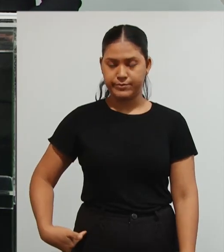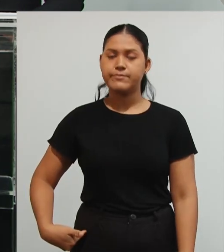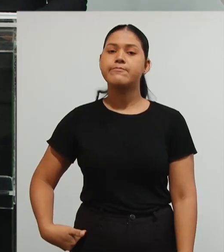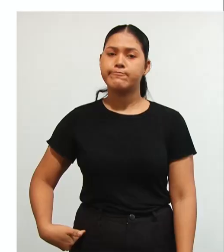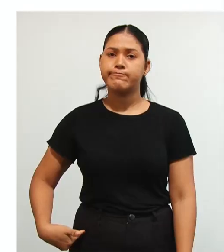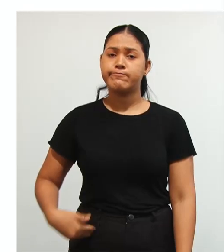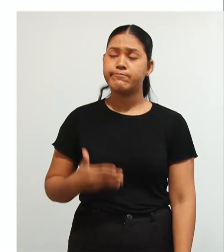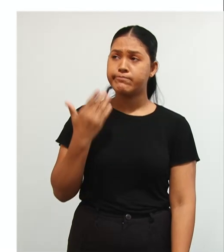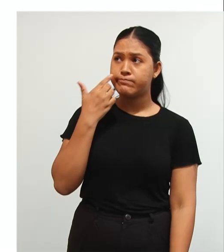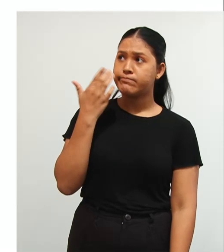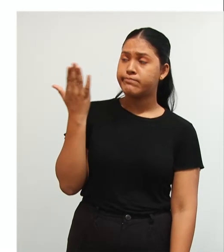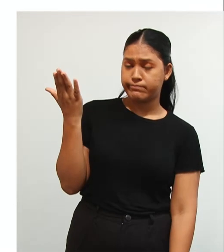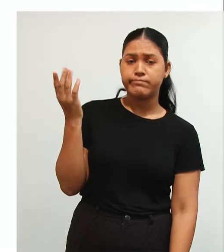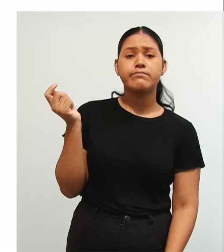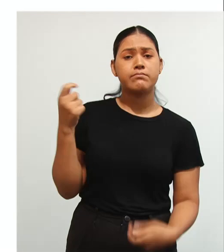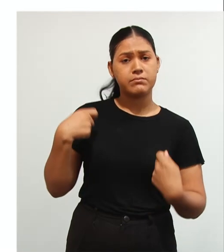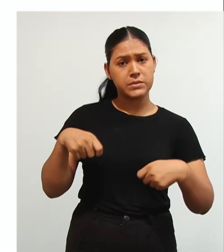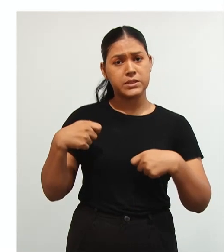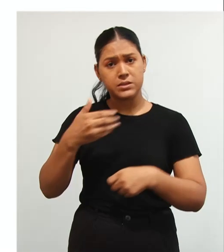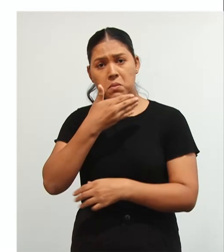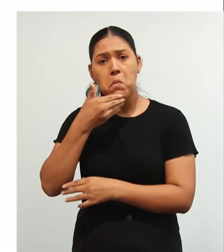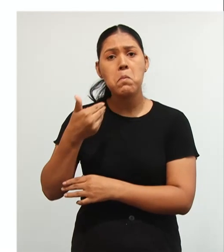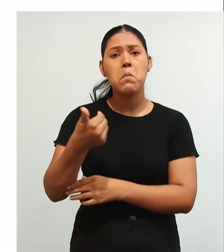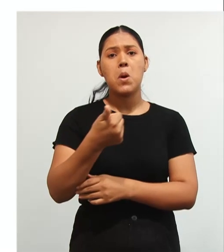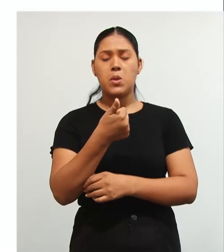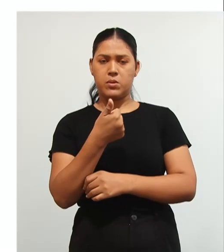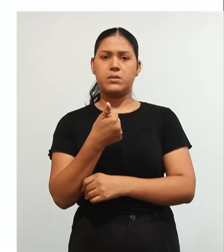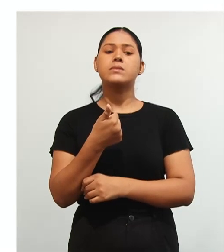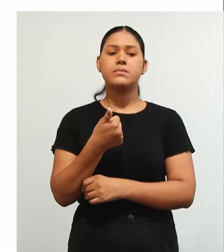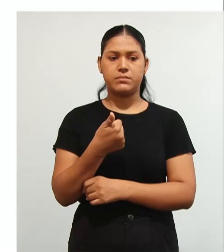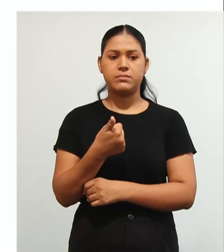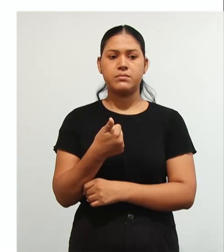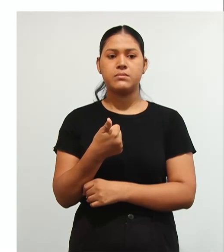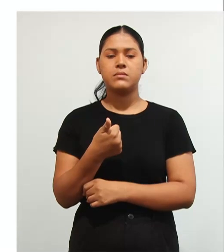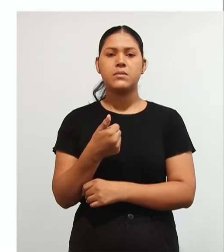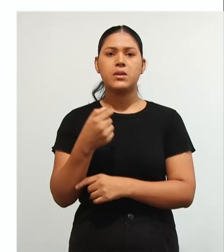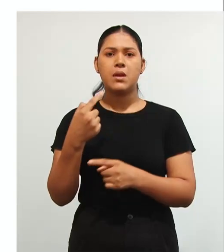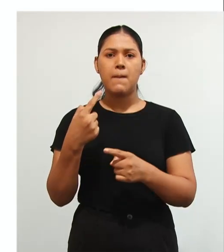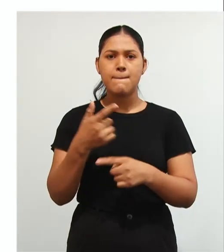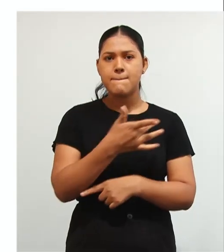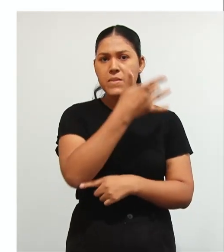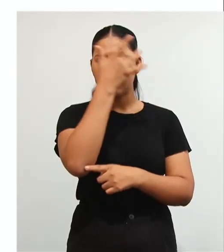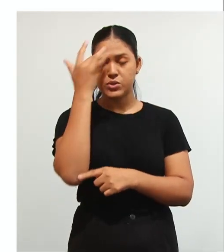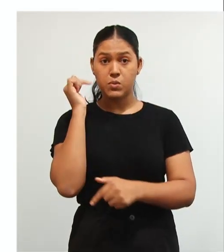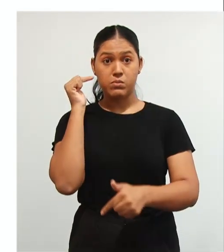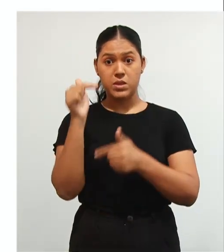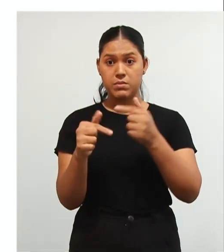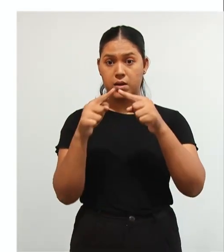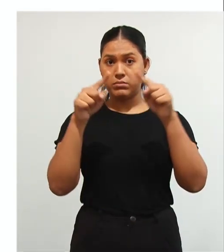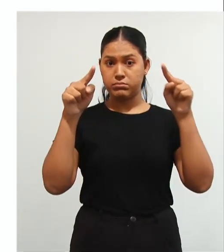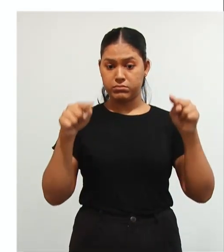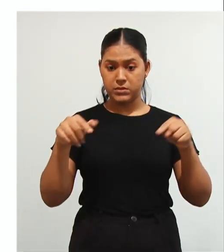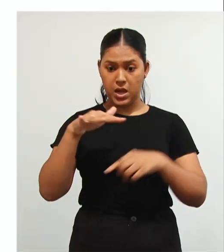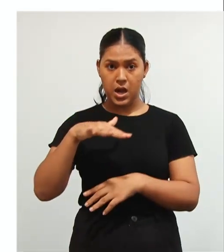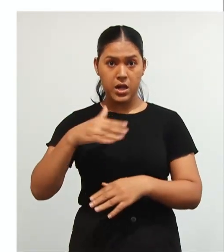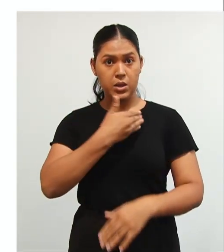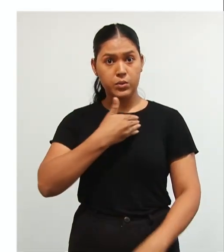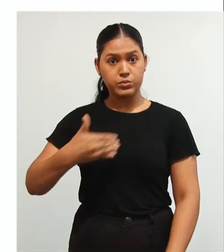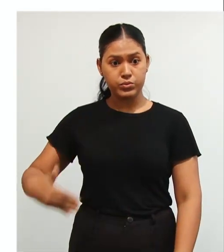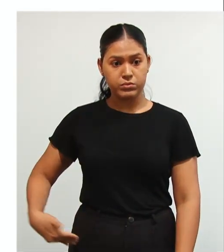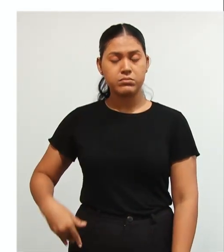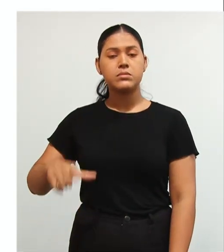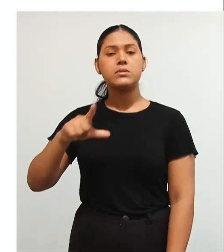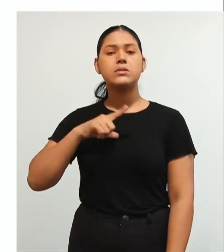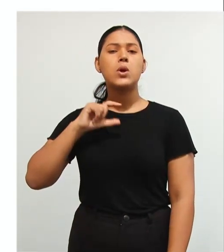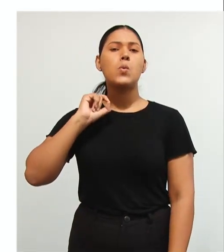essa é uma questão que a gente vê que os funcionários públicos estão ligados com qualidade de vida, que vai além da economia. Ela é saúde, é educação, é segurança, entre